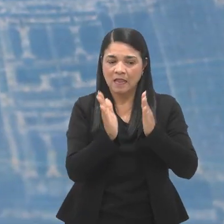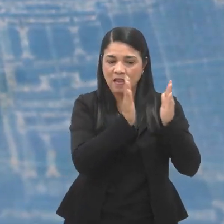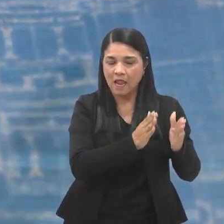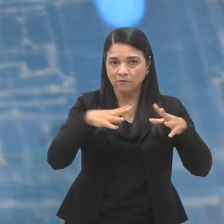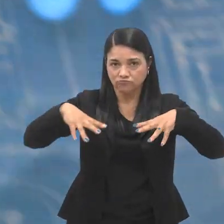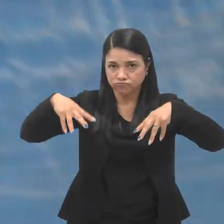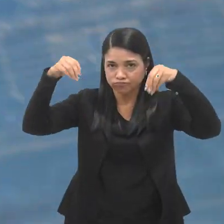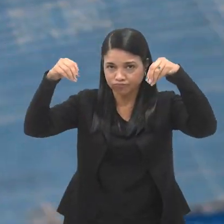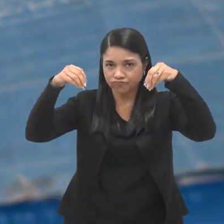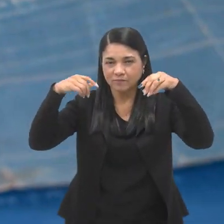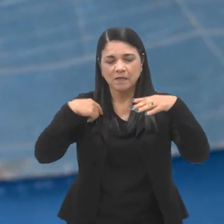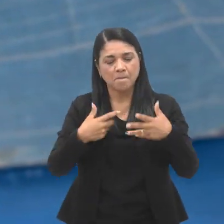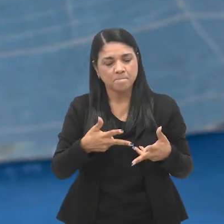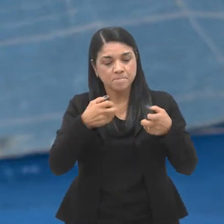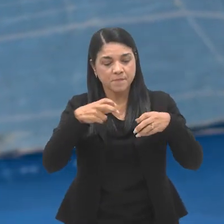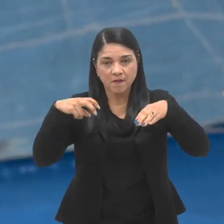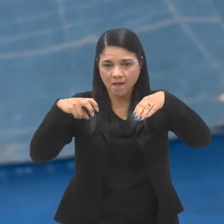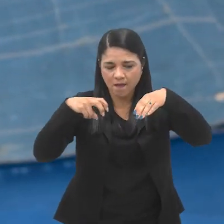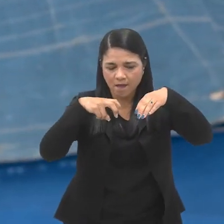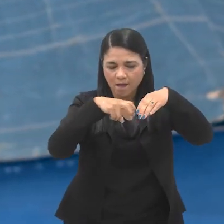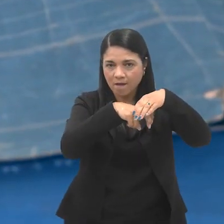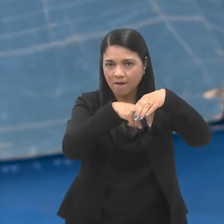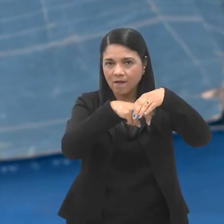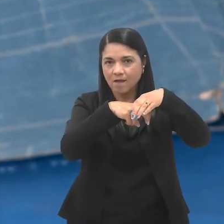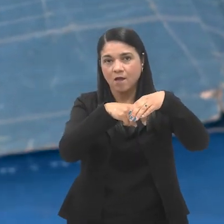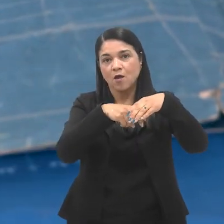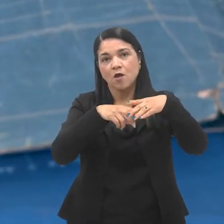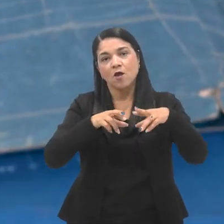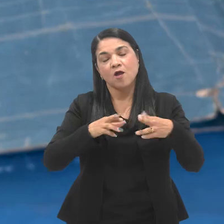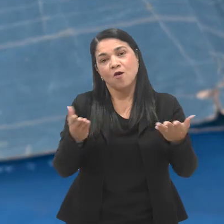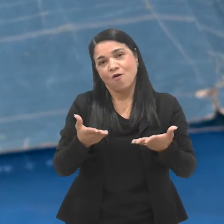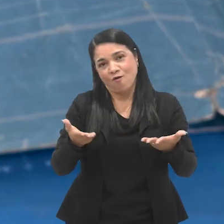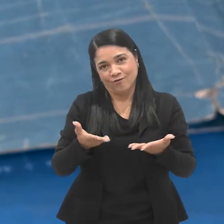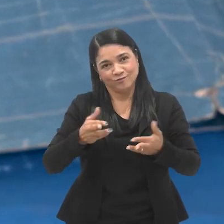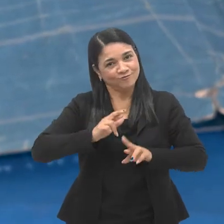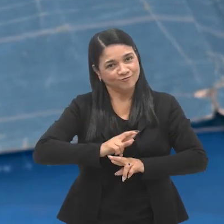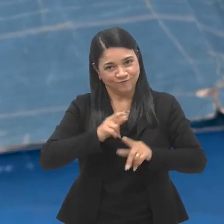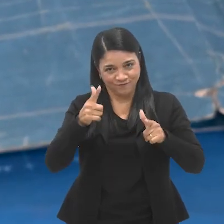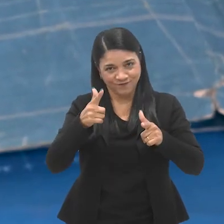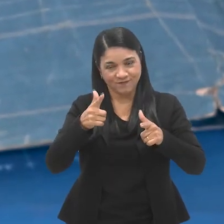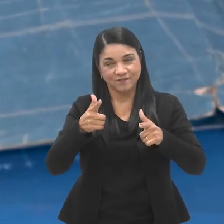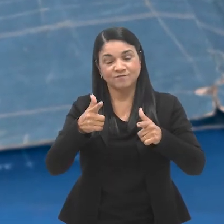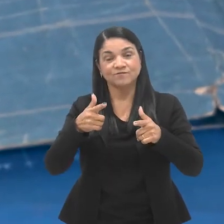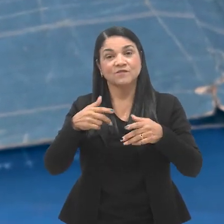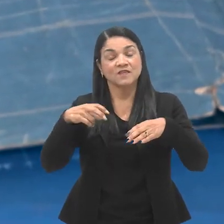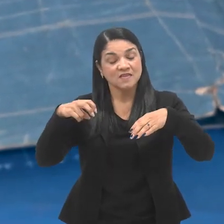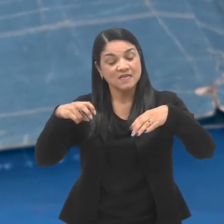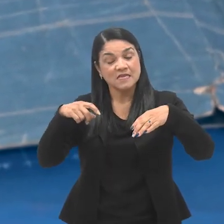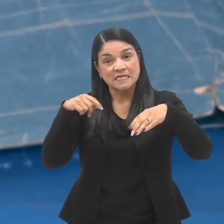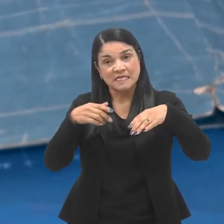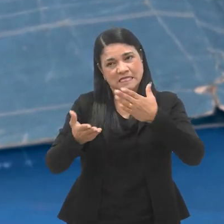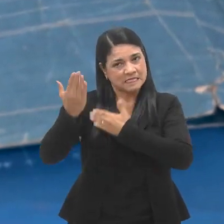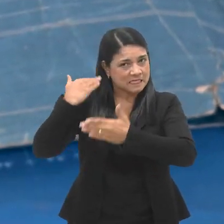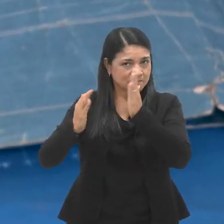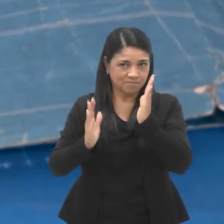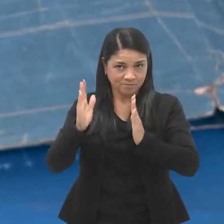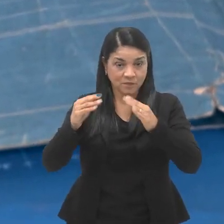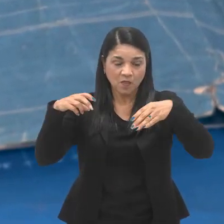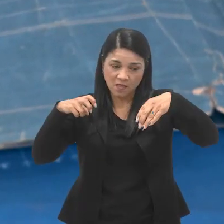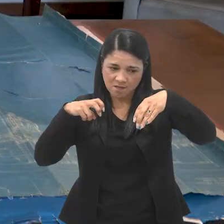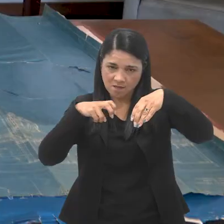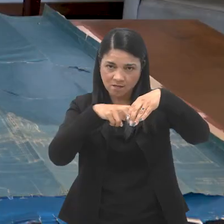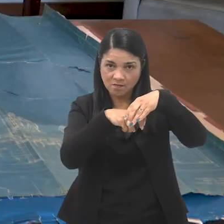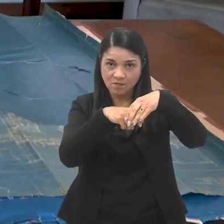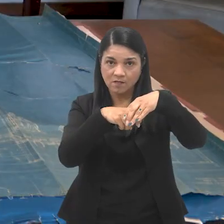né, onde nota-se a entrada original para veículos, que hoje não é uma entrada onde entram carros mais, mas onde deveriam entrar